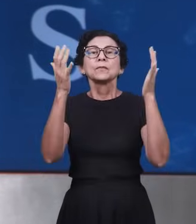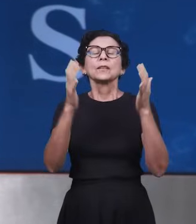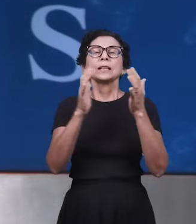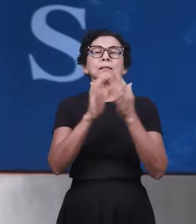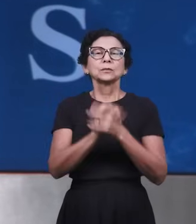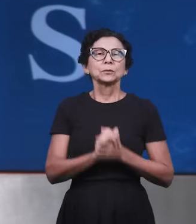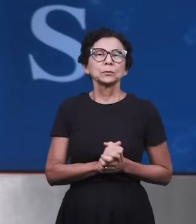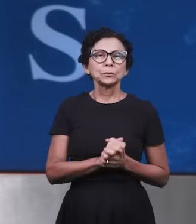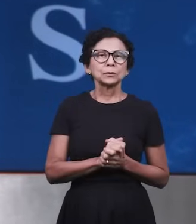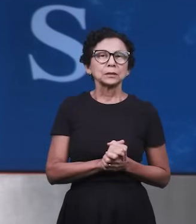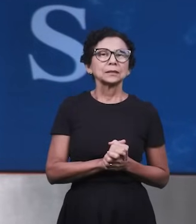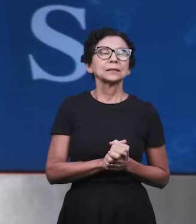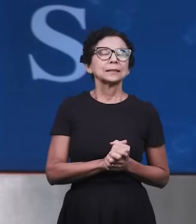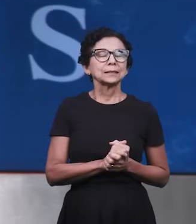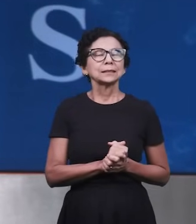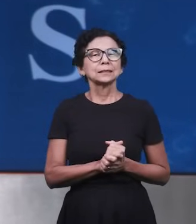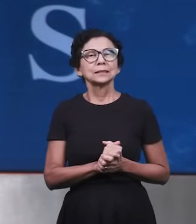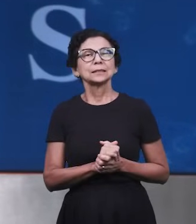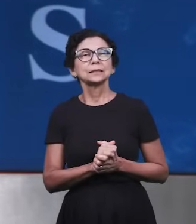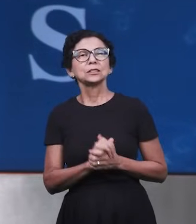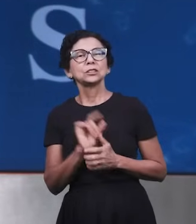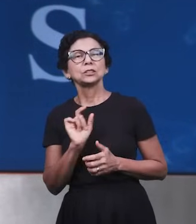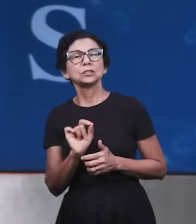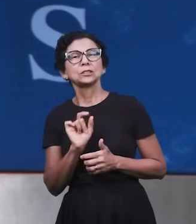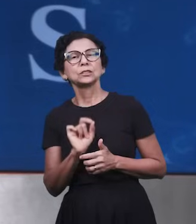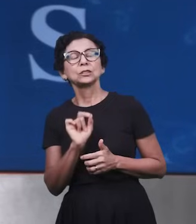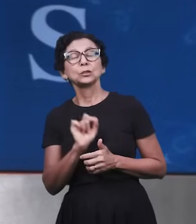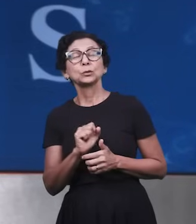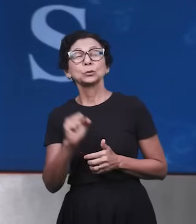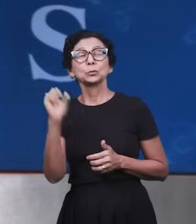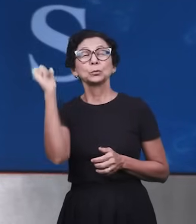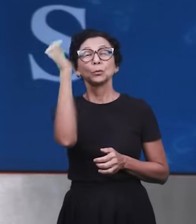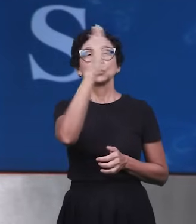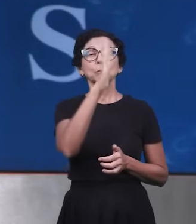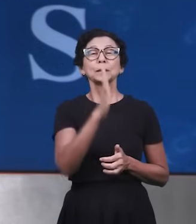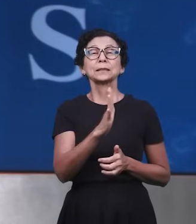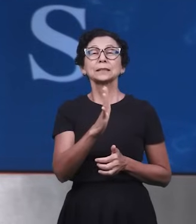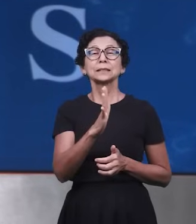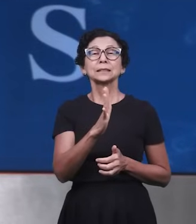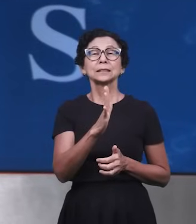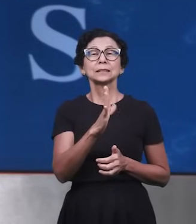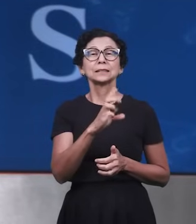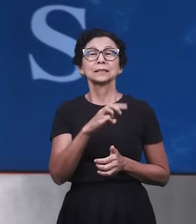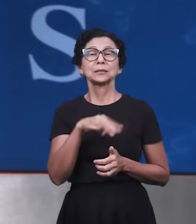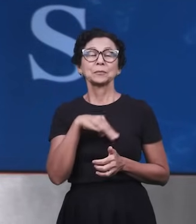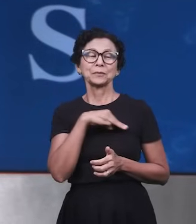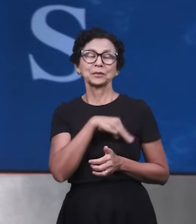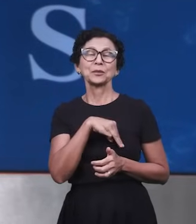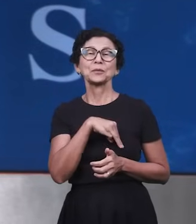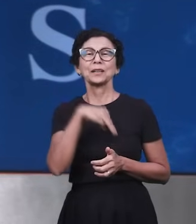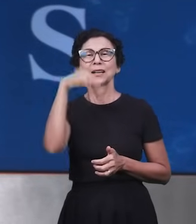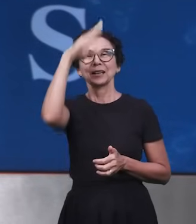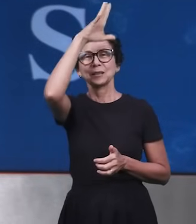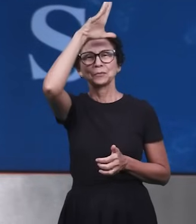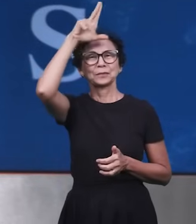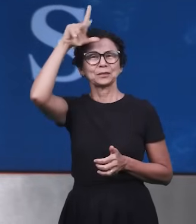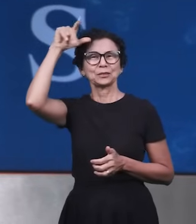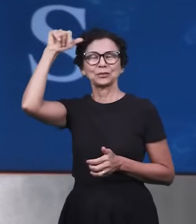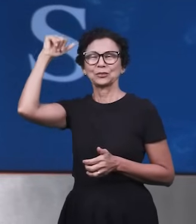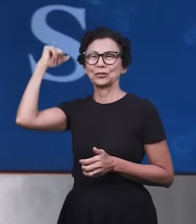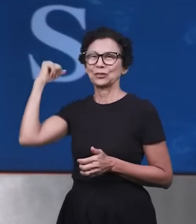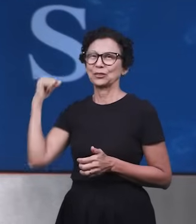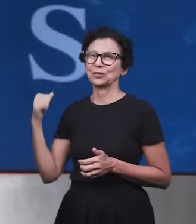irmãos de também, atenção, de todo o país, que é a Missão Amazônia, isso mesmo, realizada ali pela